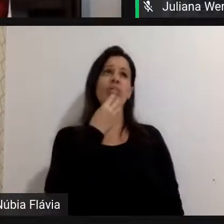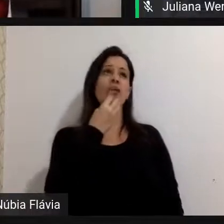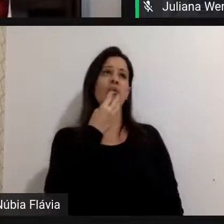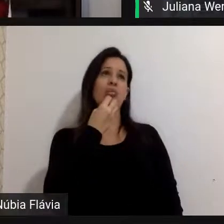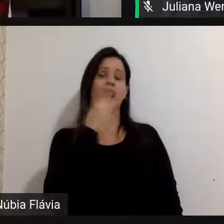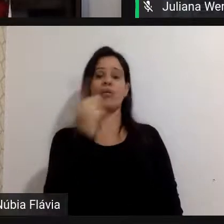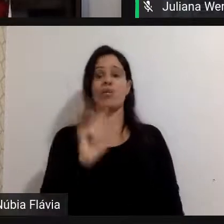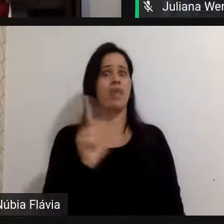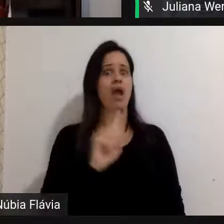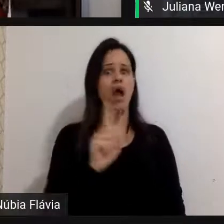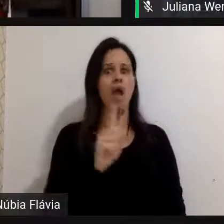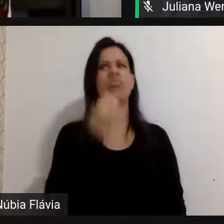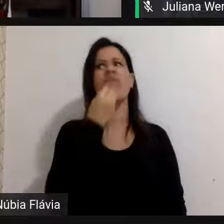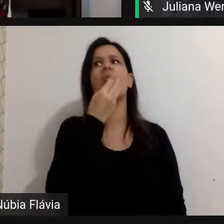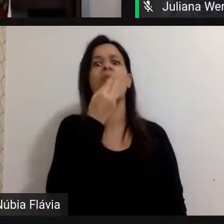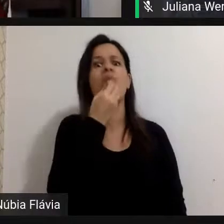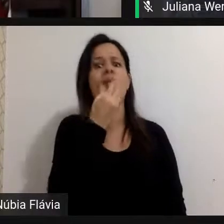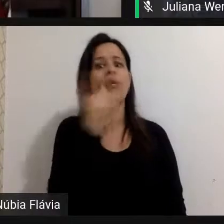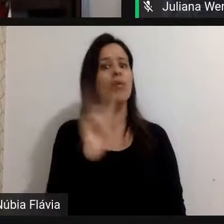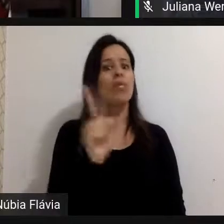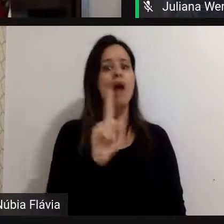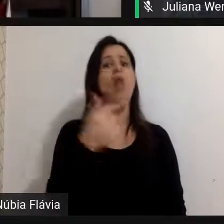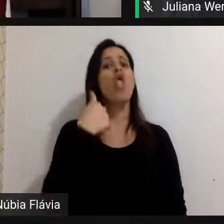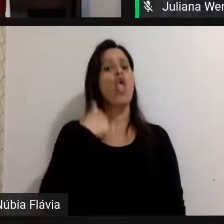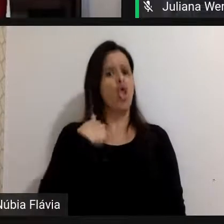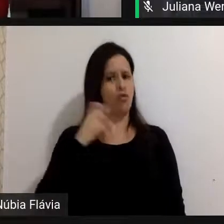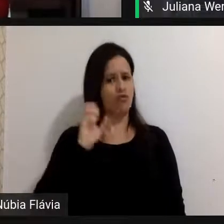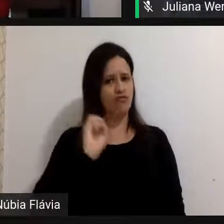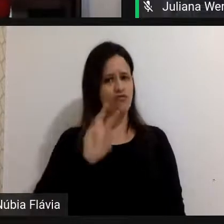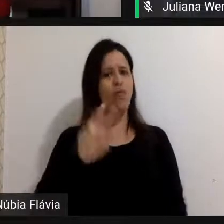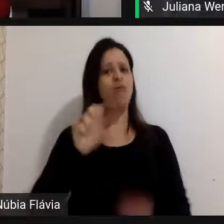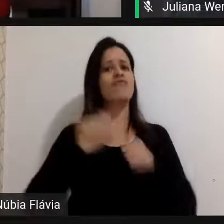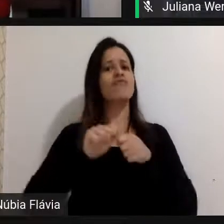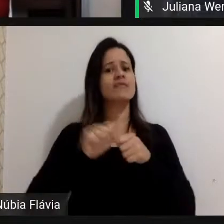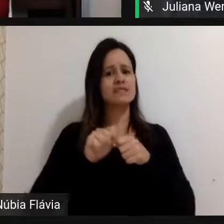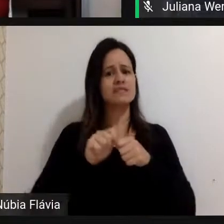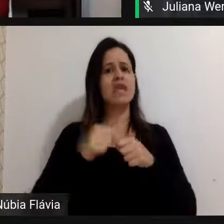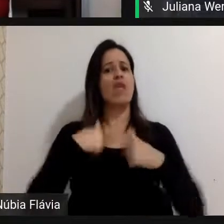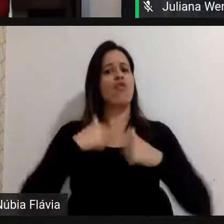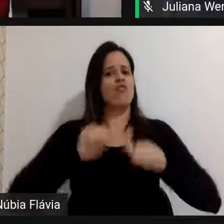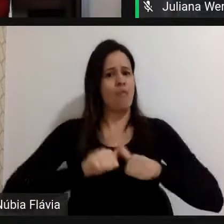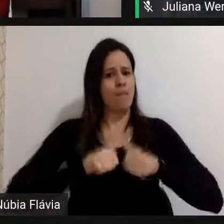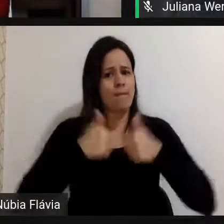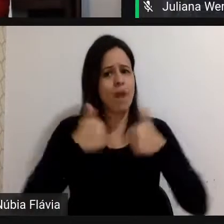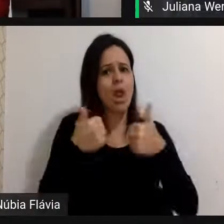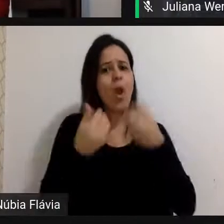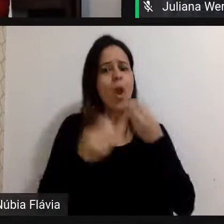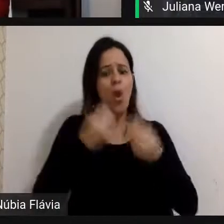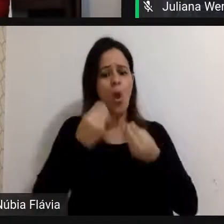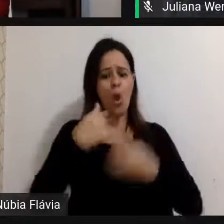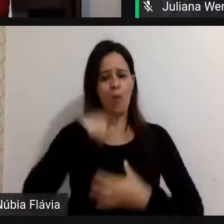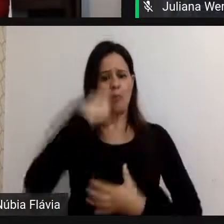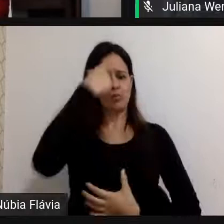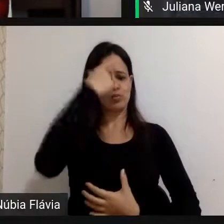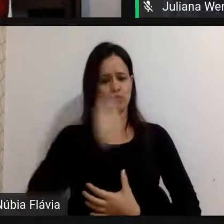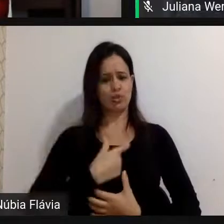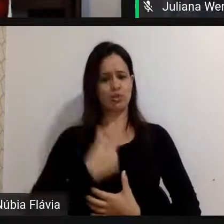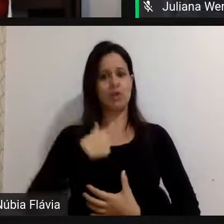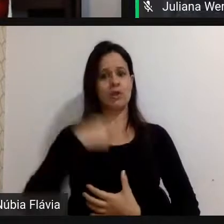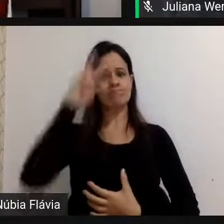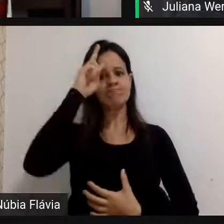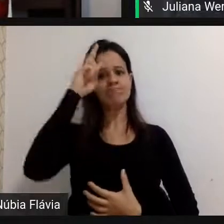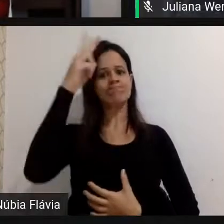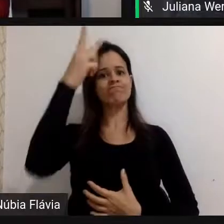eu estou aqui, e o que eu posso fazer de melhor a partir disso que eu sou. Foi essa a grande virada de chave para mim, para que